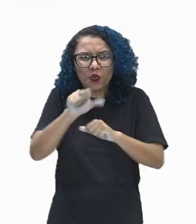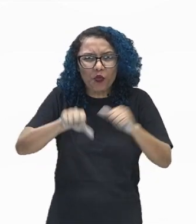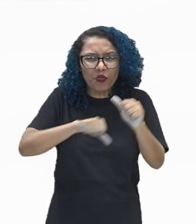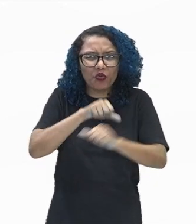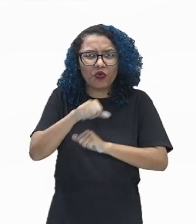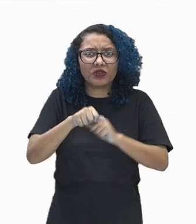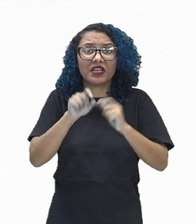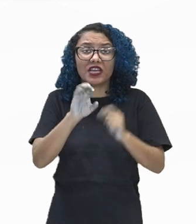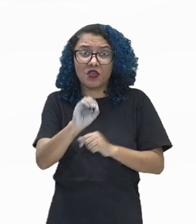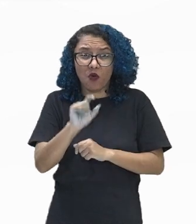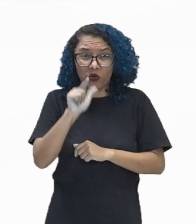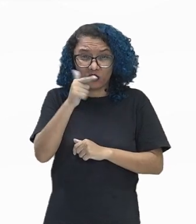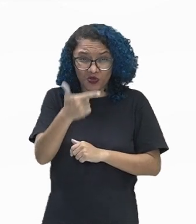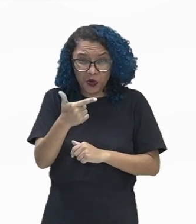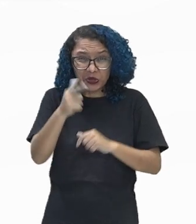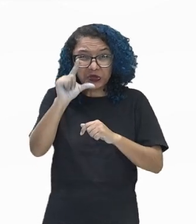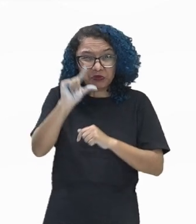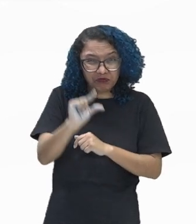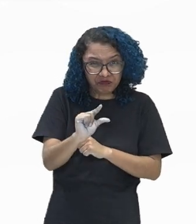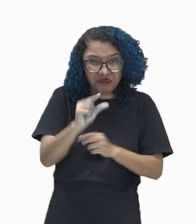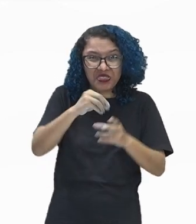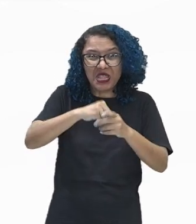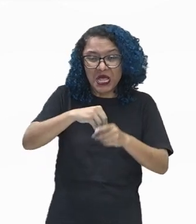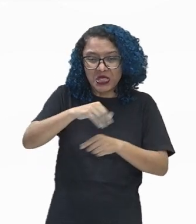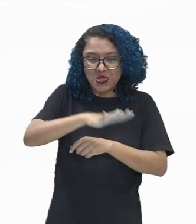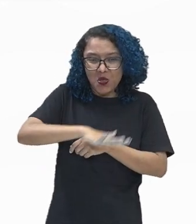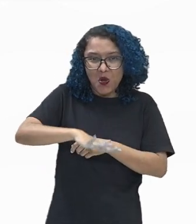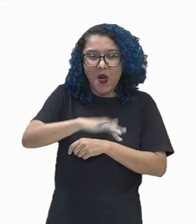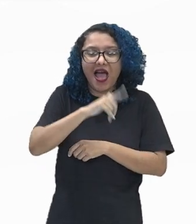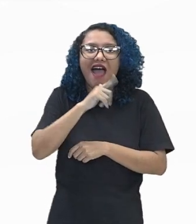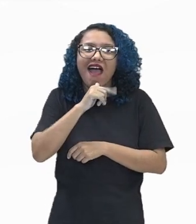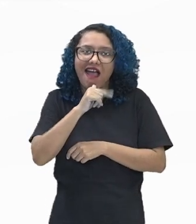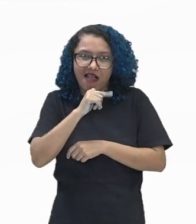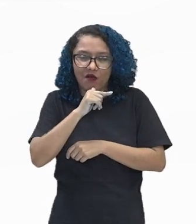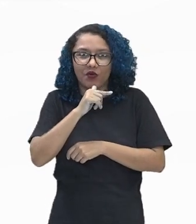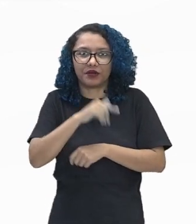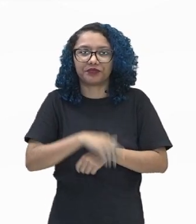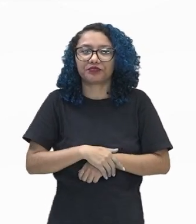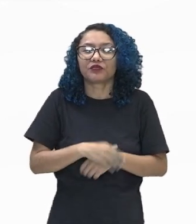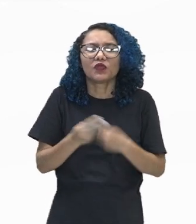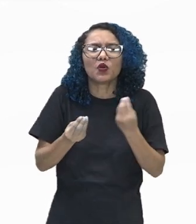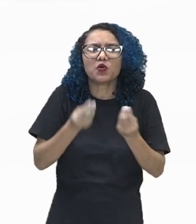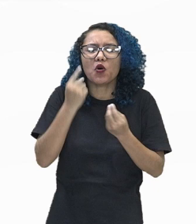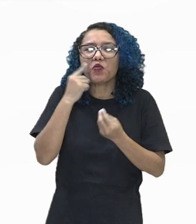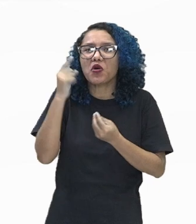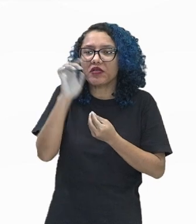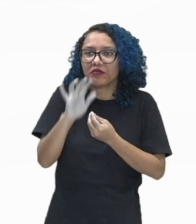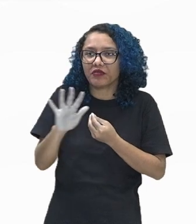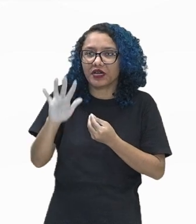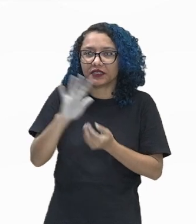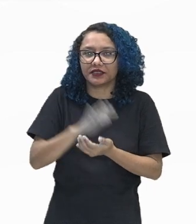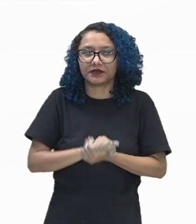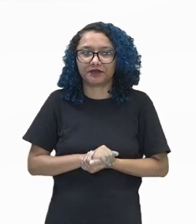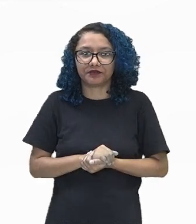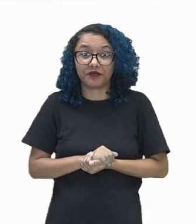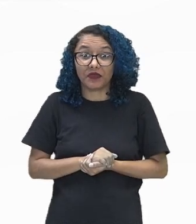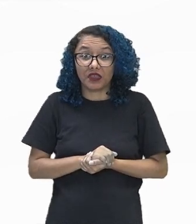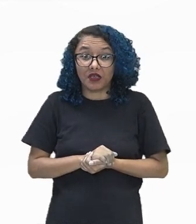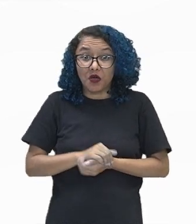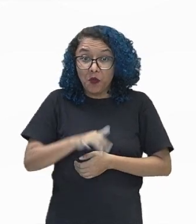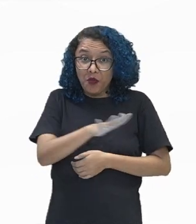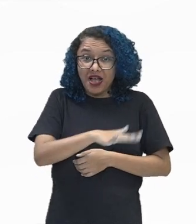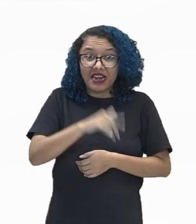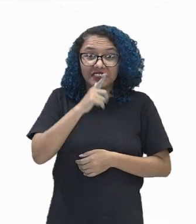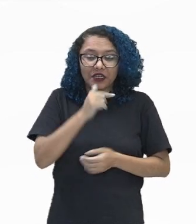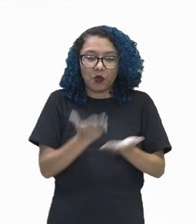de oxigênio dissolvido na água. Como é que isso acontece? Você consegue ver aí na imagem que um corpo de água